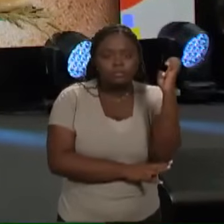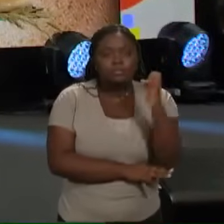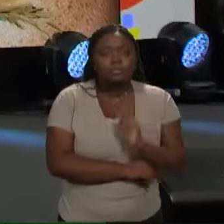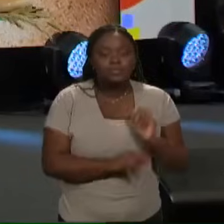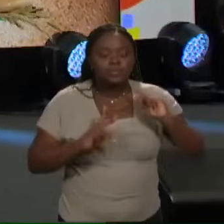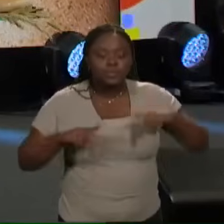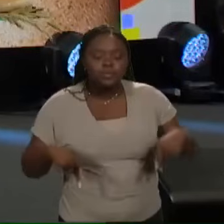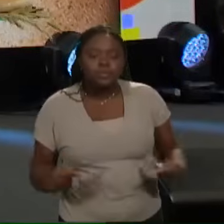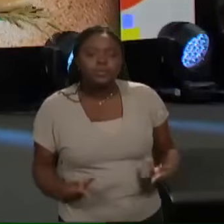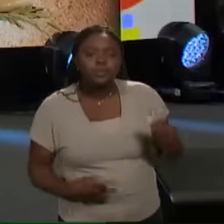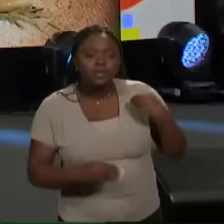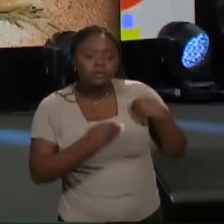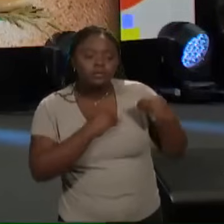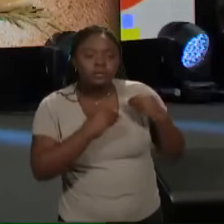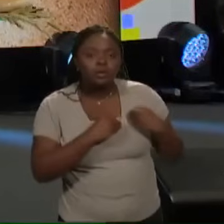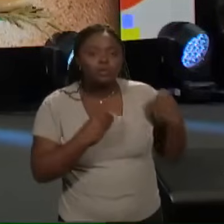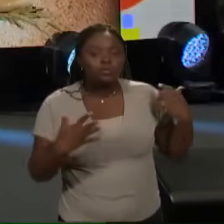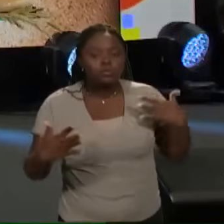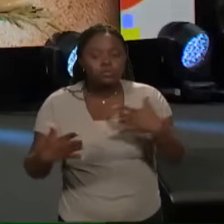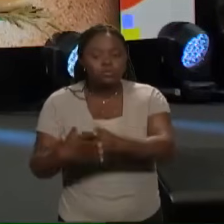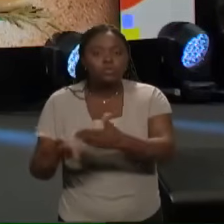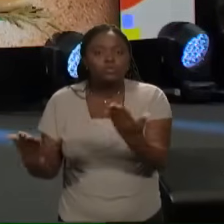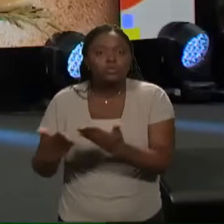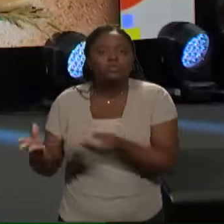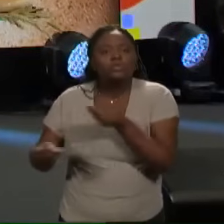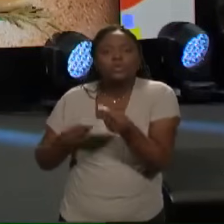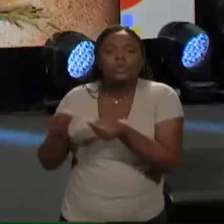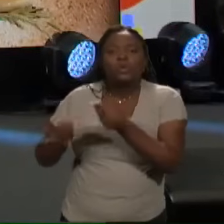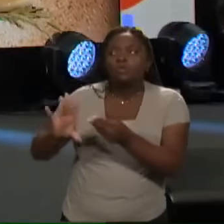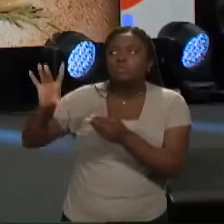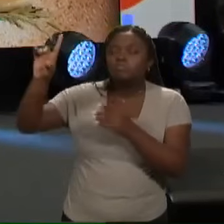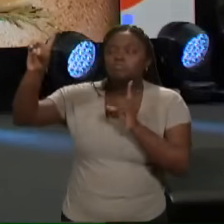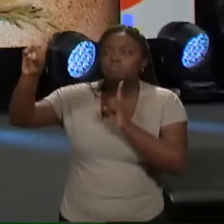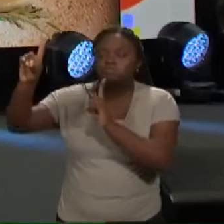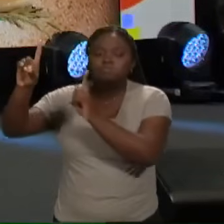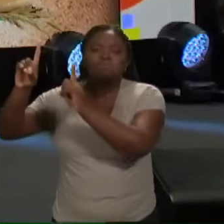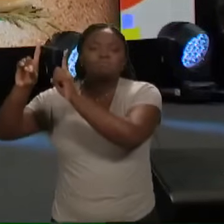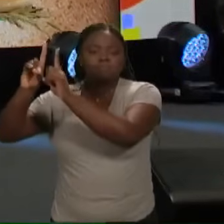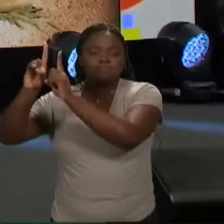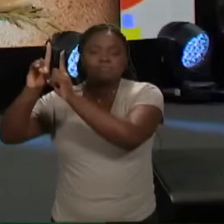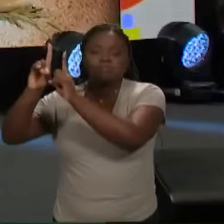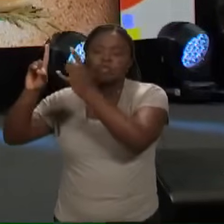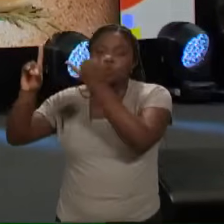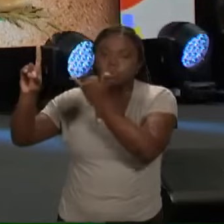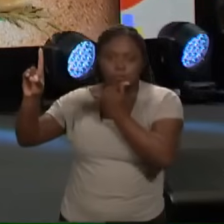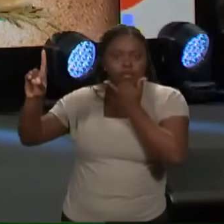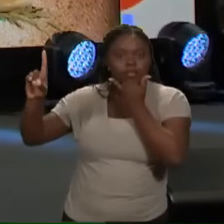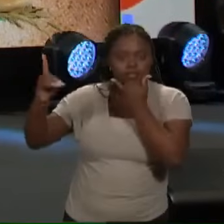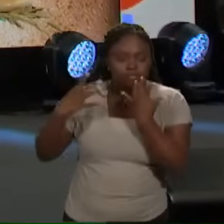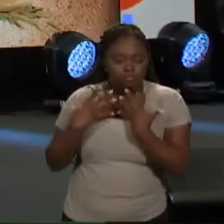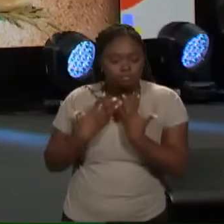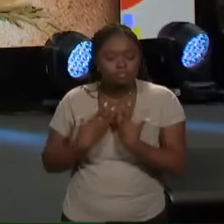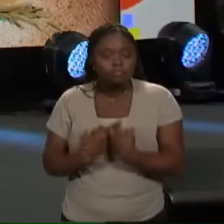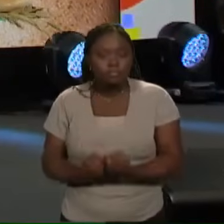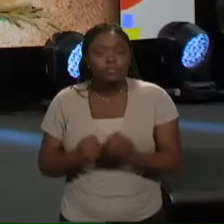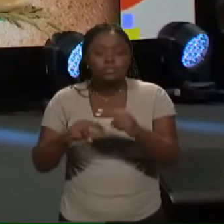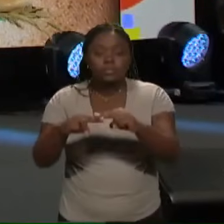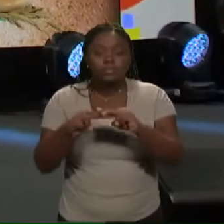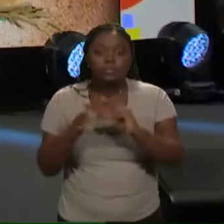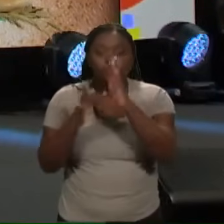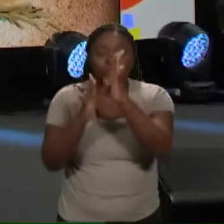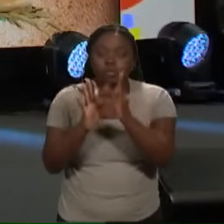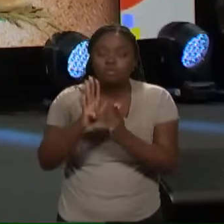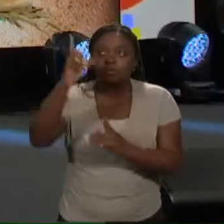chance que nós temos de nos aproximar de Deus é através do perdão. E foi para isso que ele enviou o filho dele. O filho de Deus veio ao